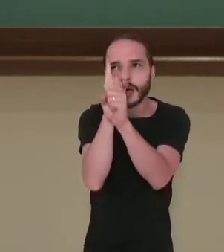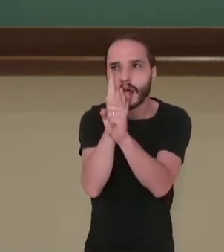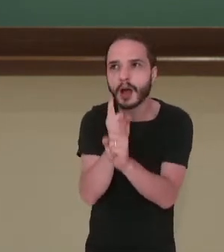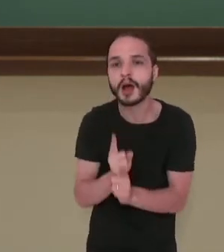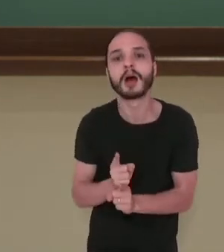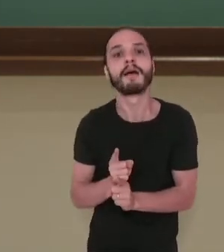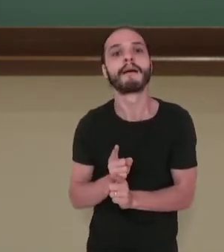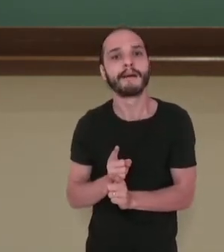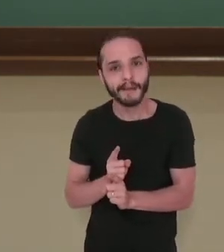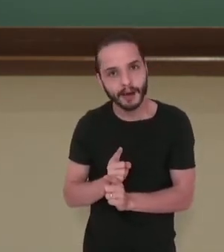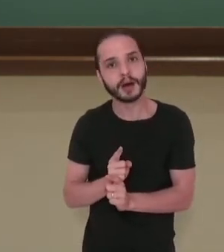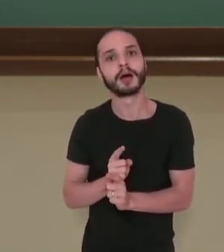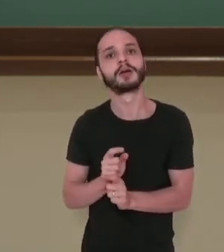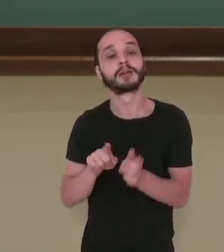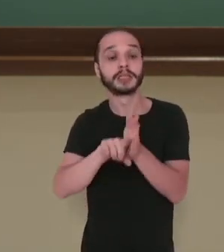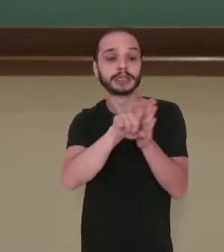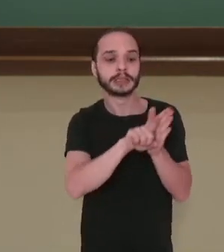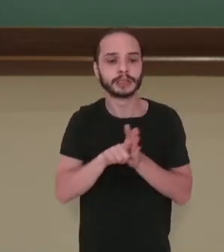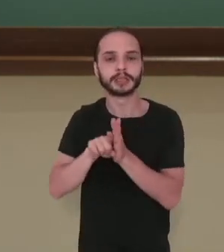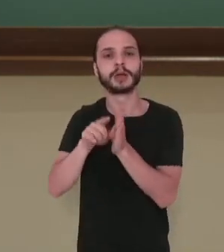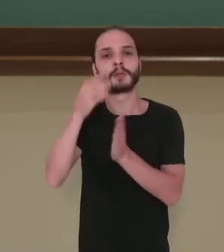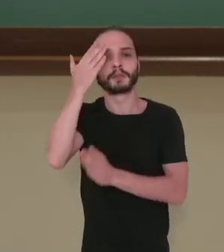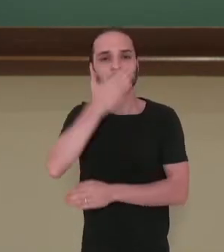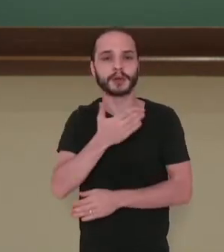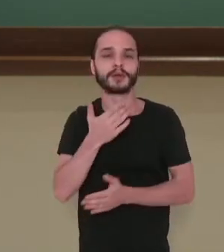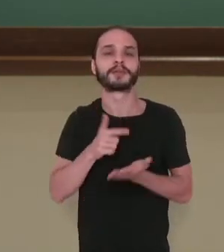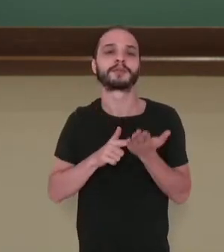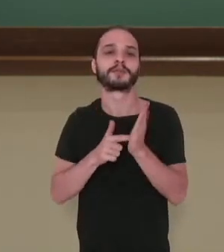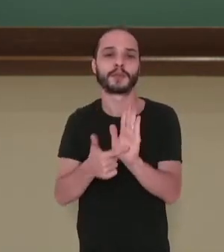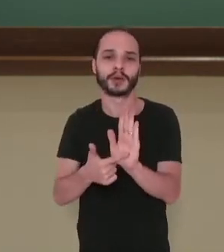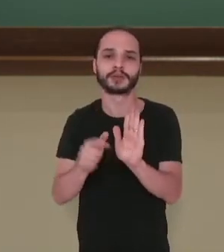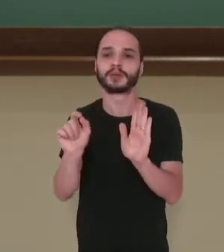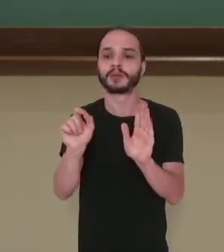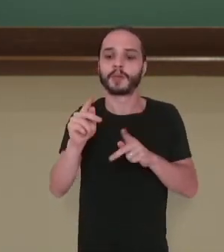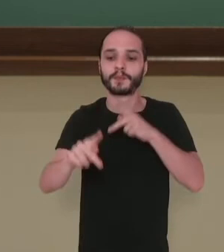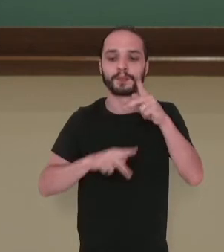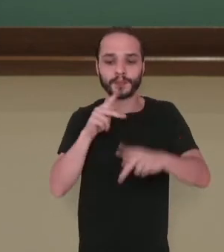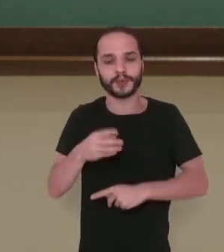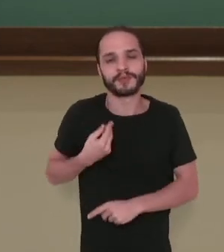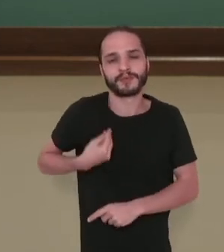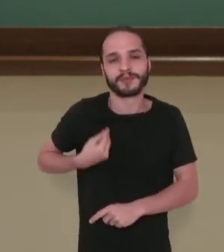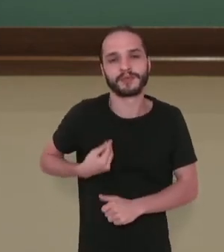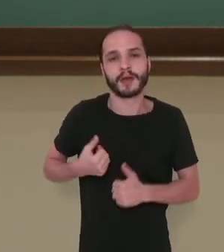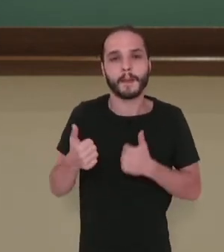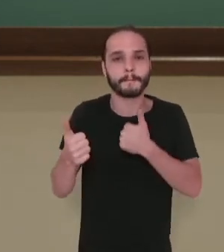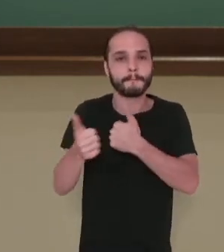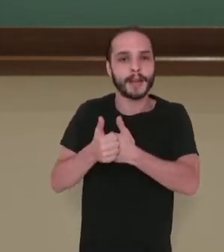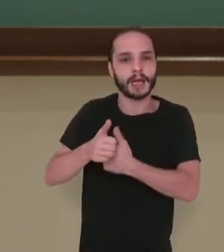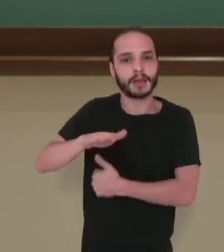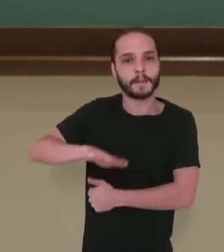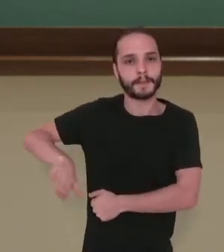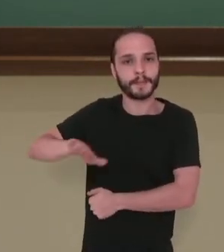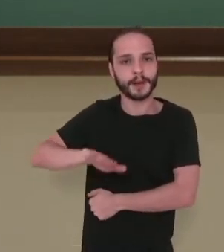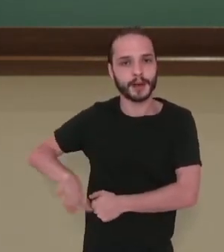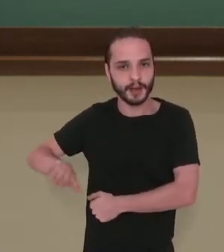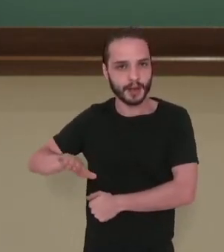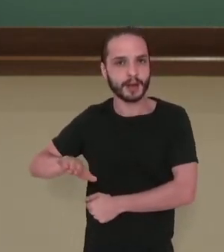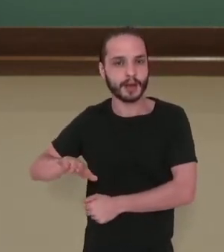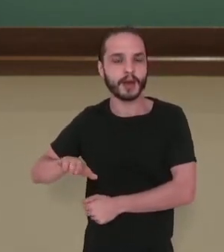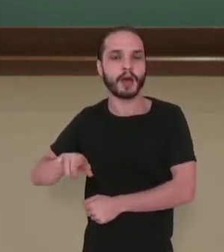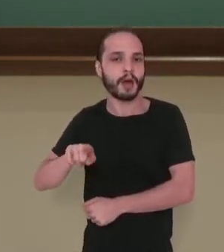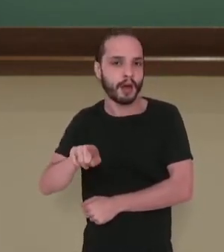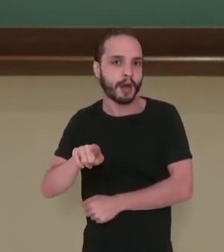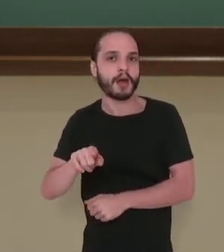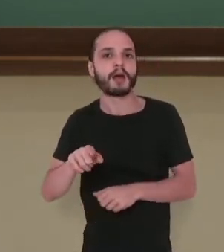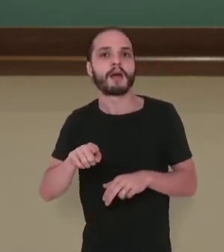estudiosos que esses grupos viviam próximo do litoral e se alimentavam então de frutos do mar, né? E por isso foram acumulando